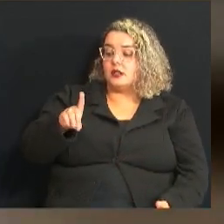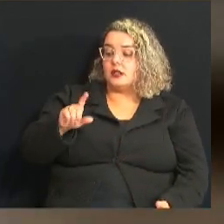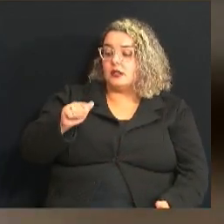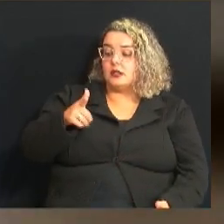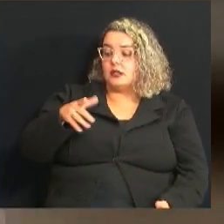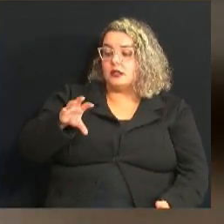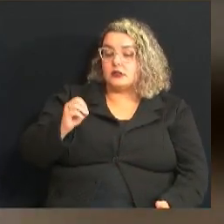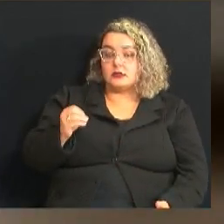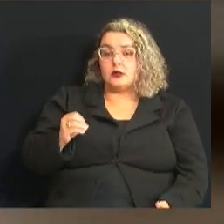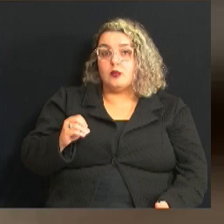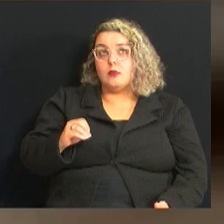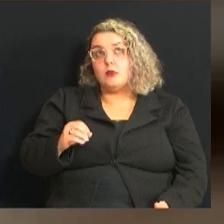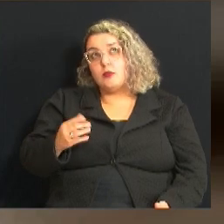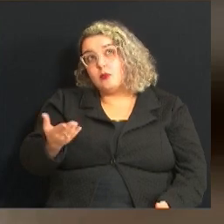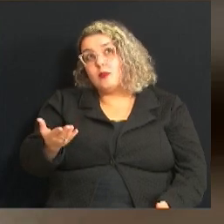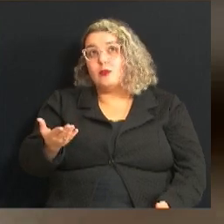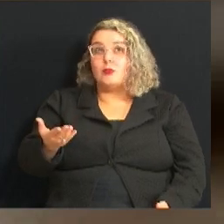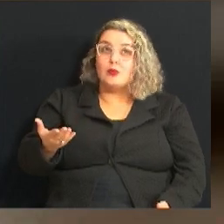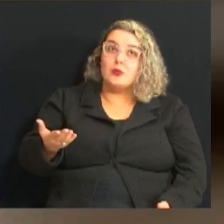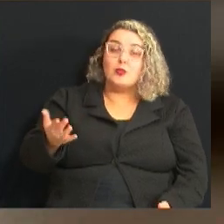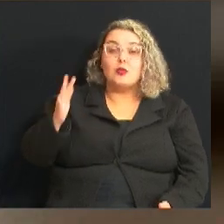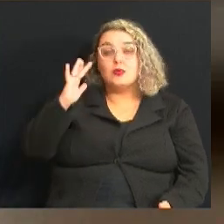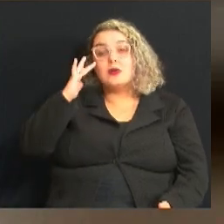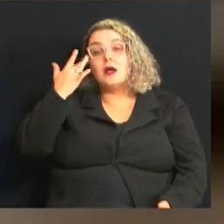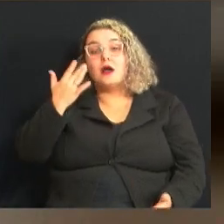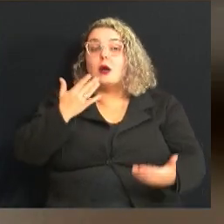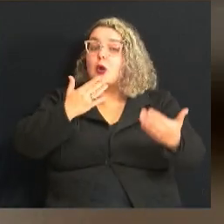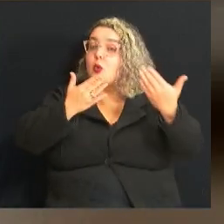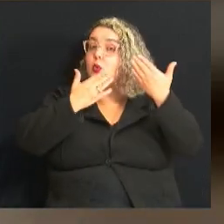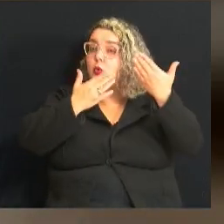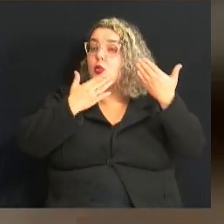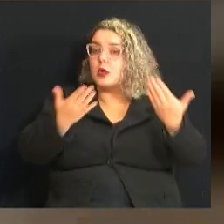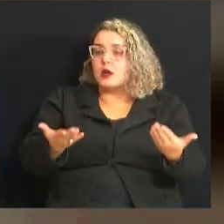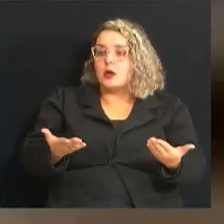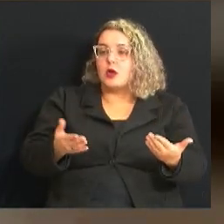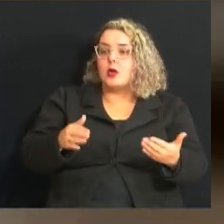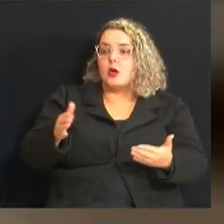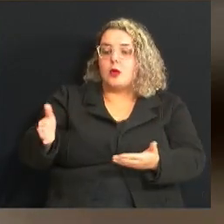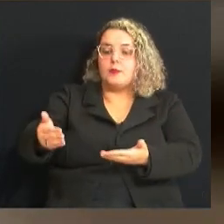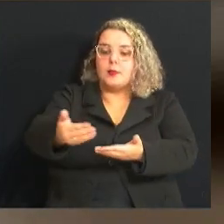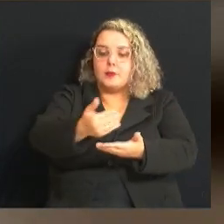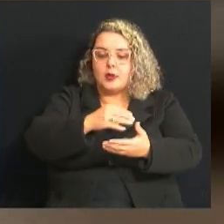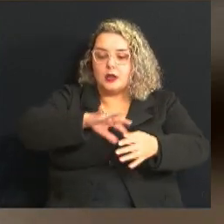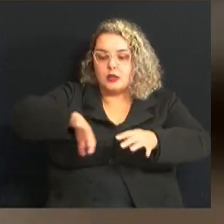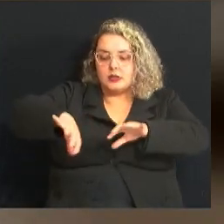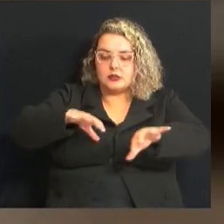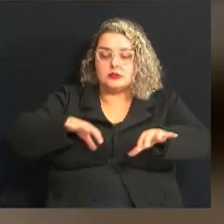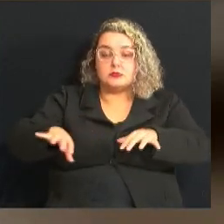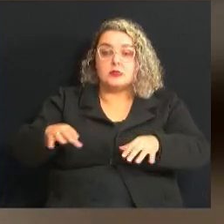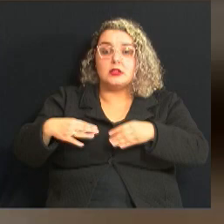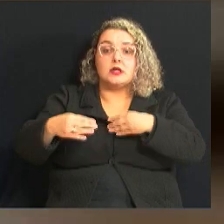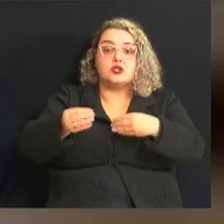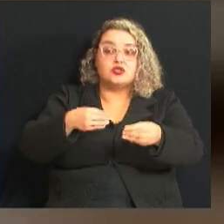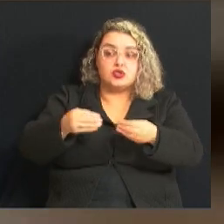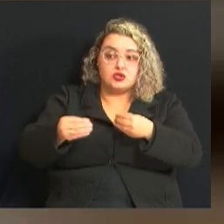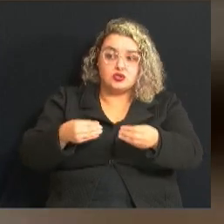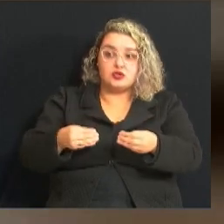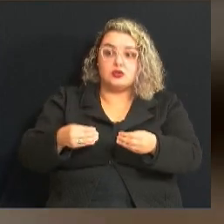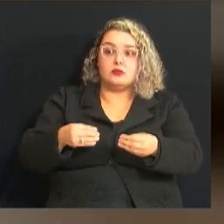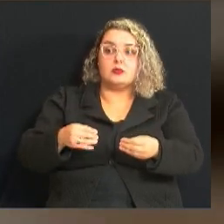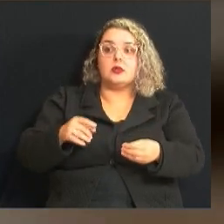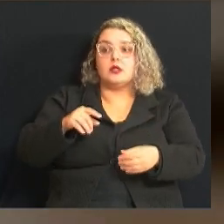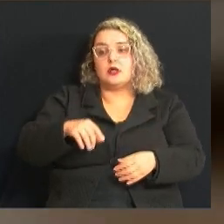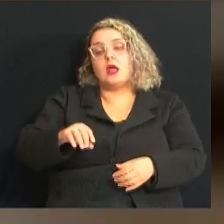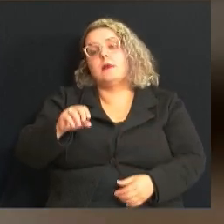pergunta, no processo aí de coleta seletiva de lixo, a separação de plástico que iria para usinas